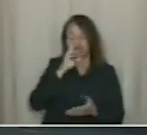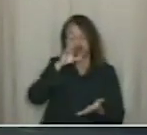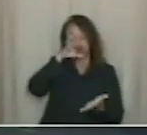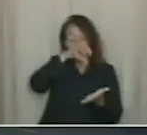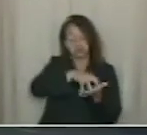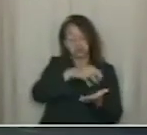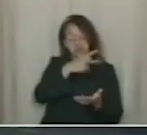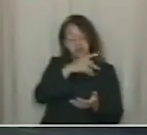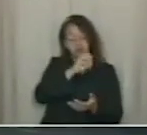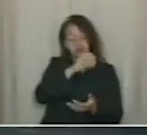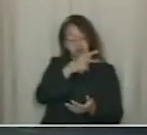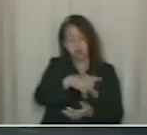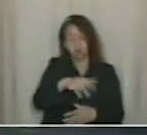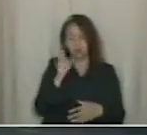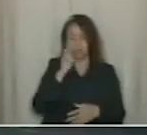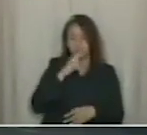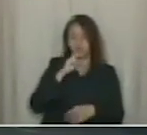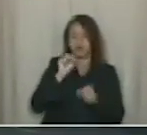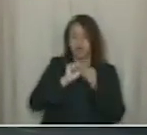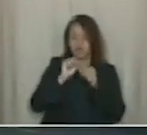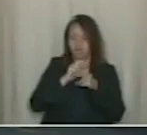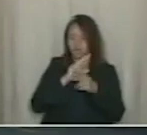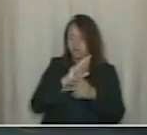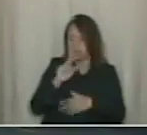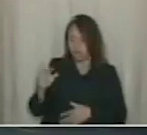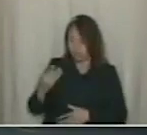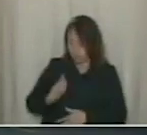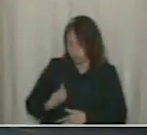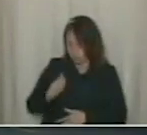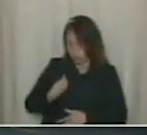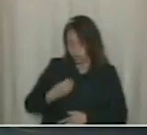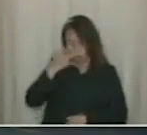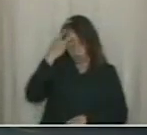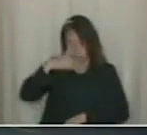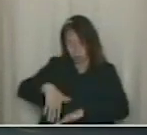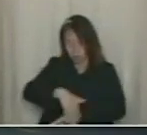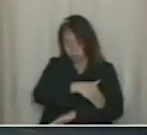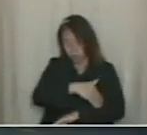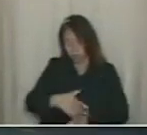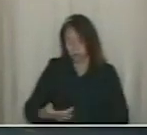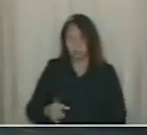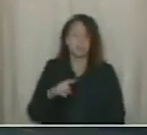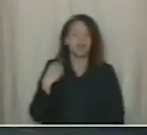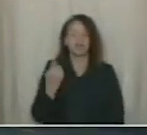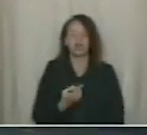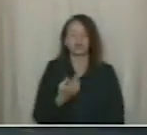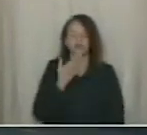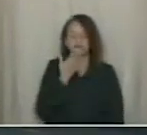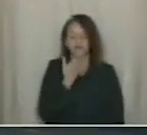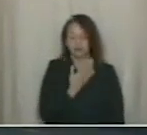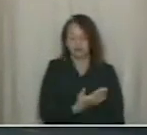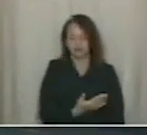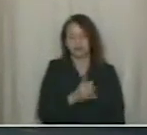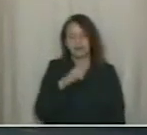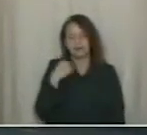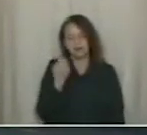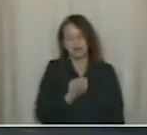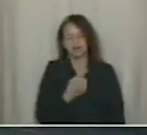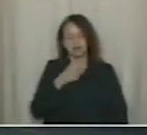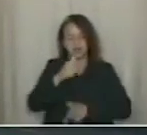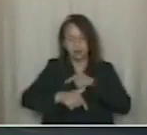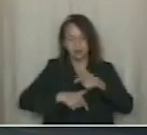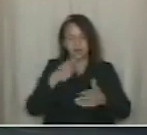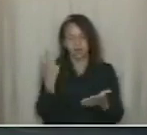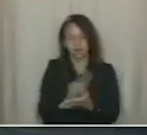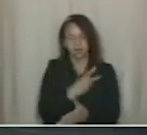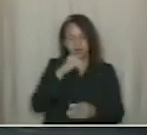desse equipamento, que vai fazer grande diferença na vida das pessoas em situação de rua. Então, a nossa solicitação é para que esse serviço